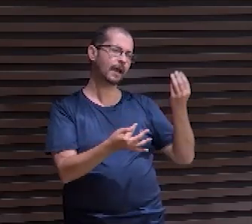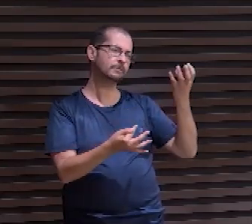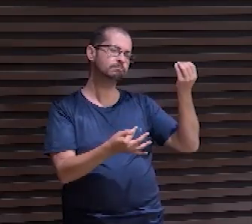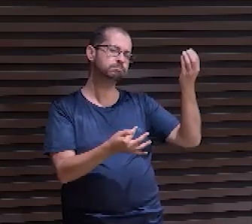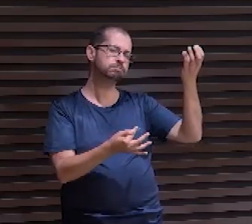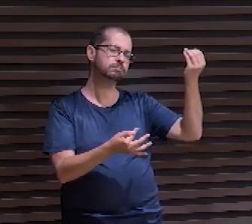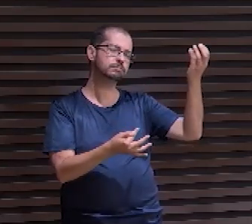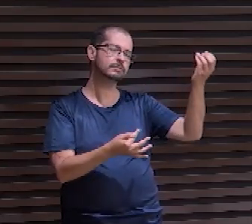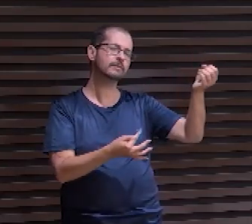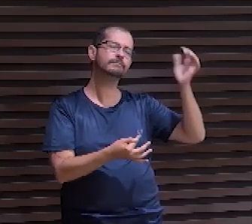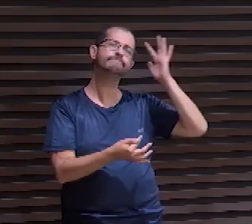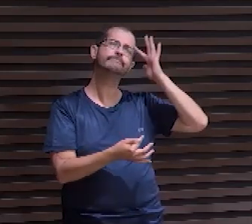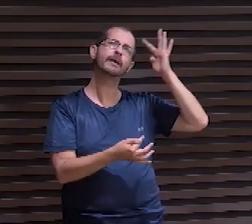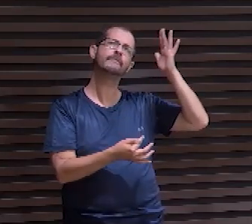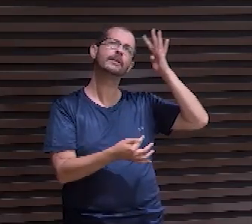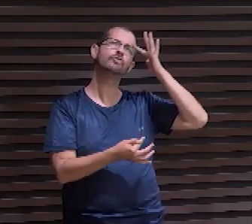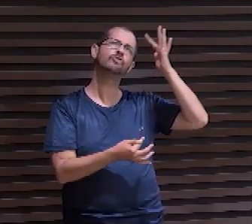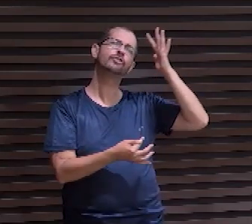Deus,